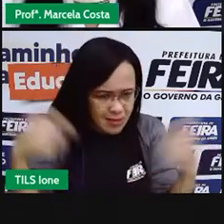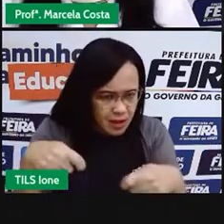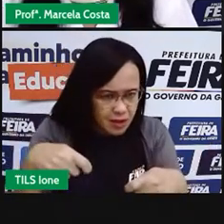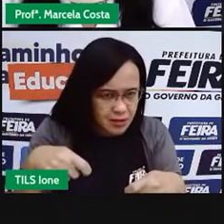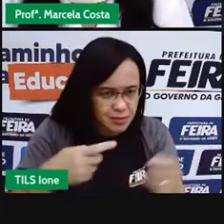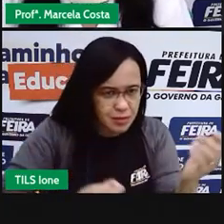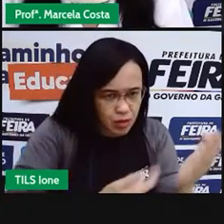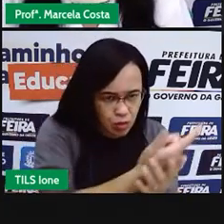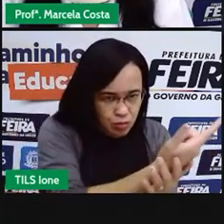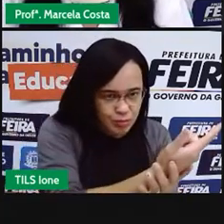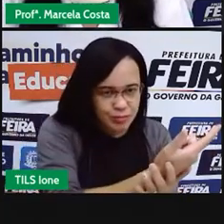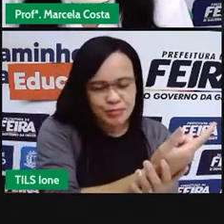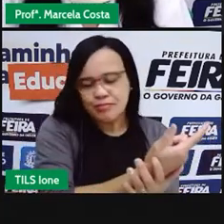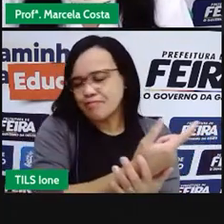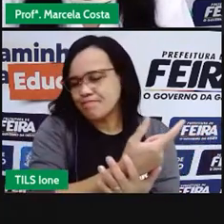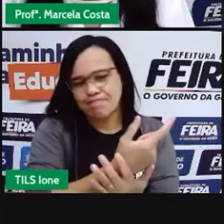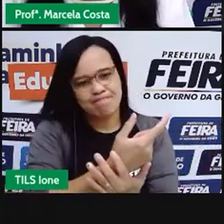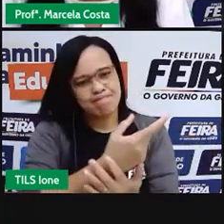Por quê?